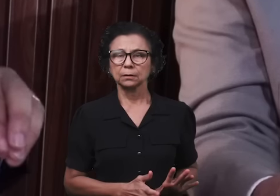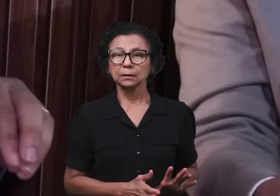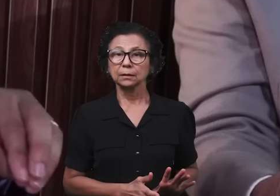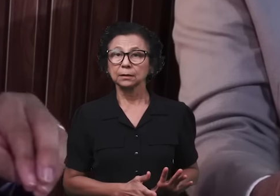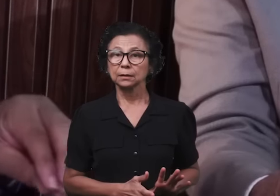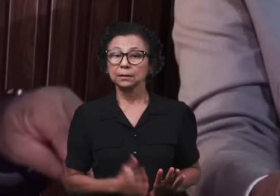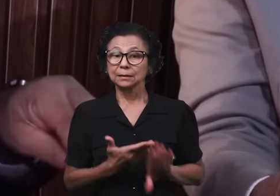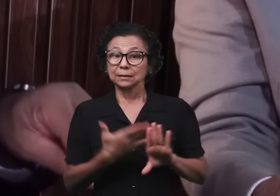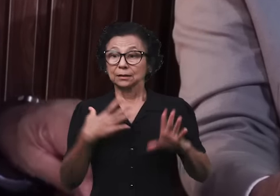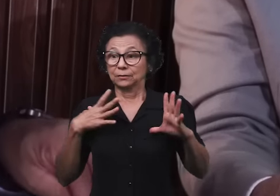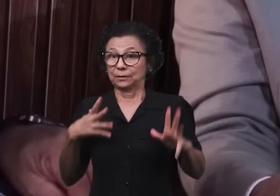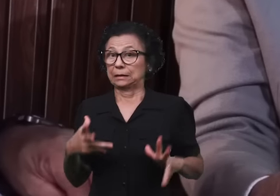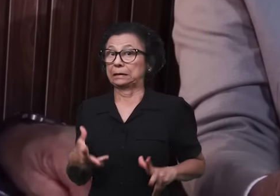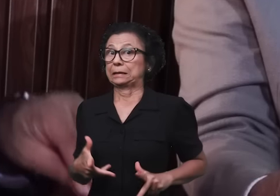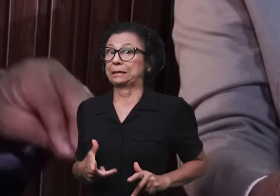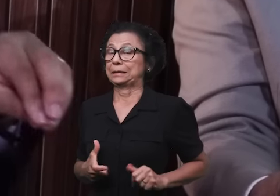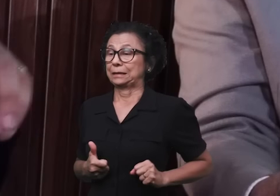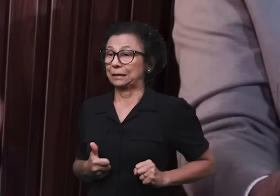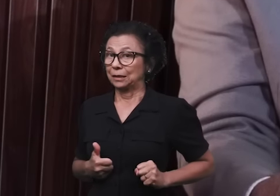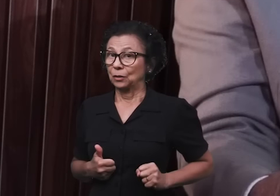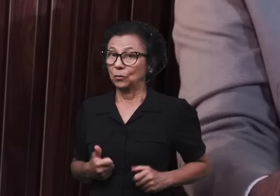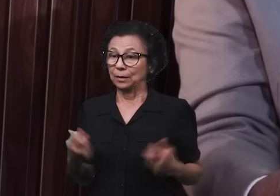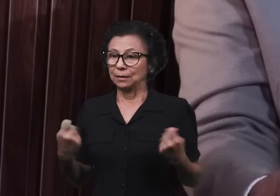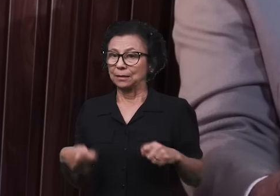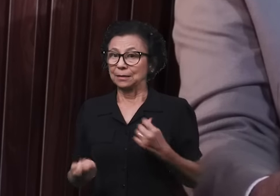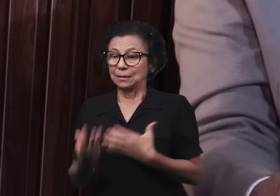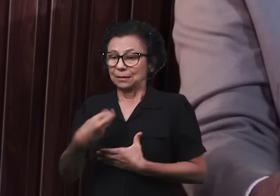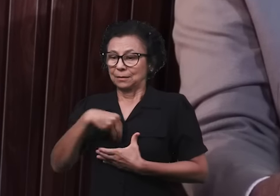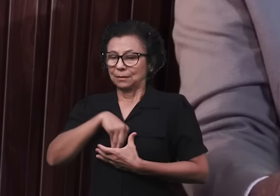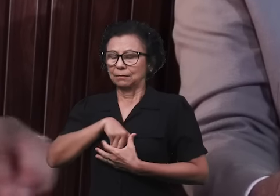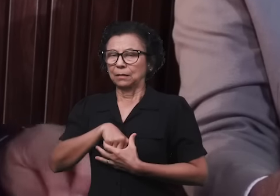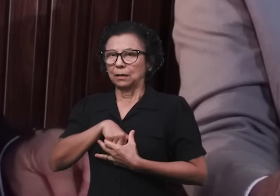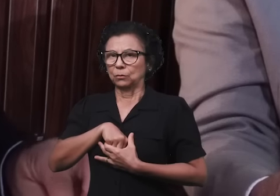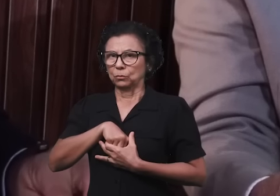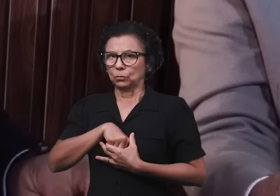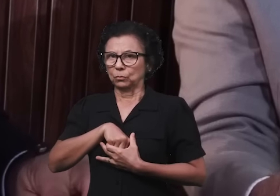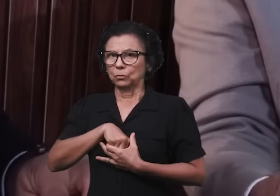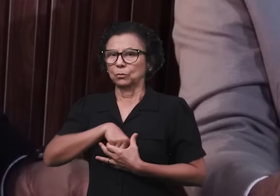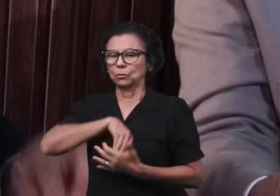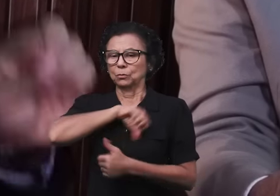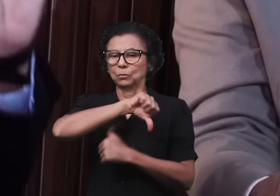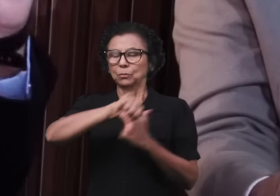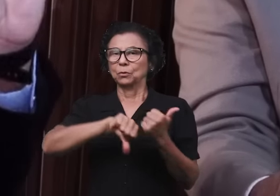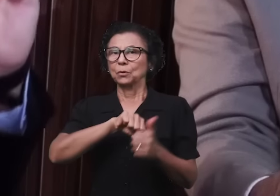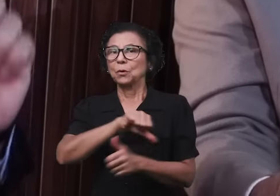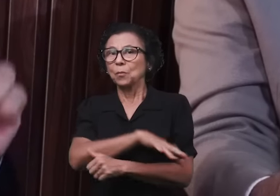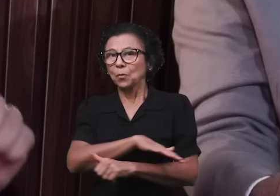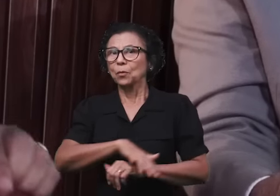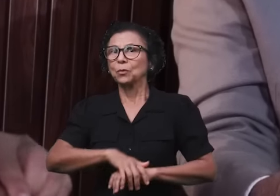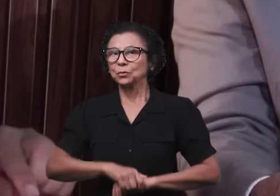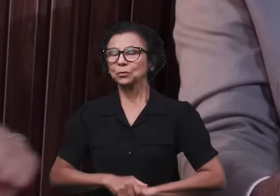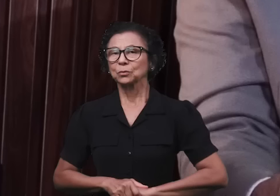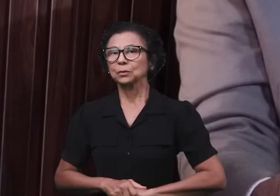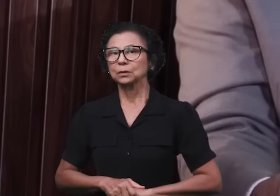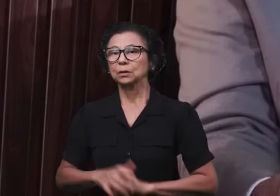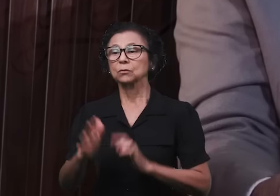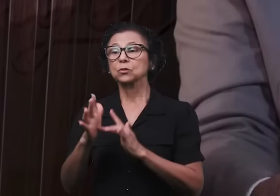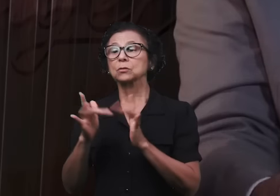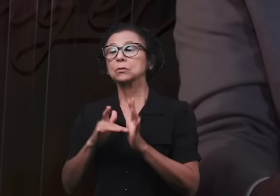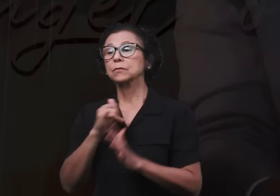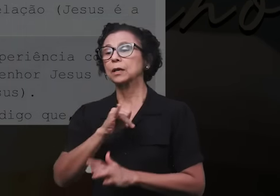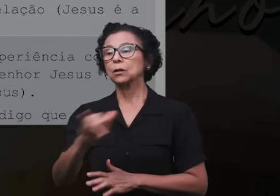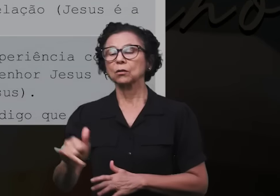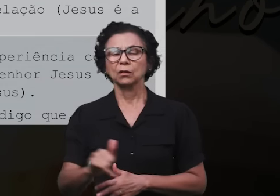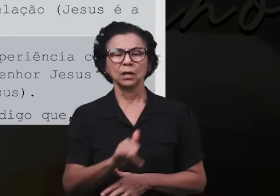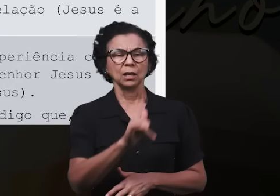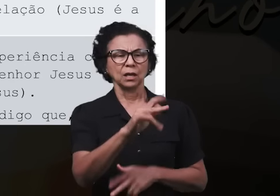A santificação requer que eu mude de vida. Este povo, o Senhor Jesus diz assim, este povo honra-me